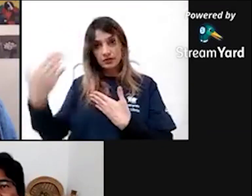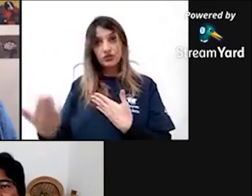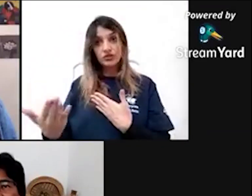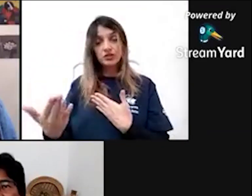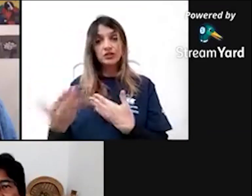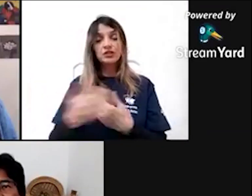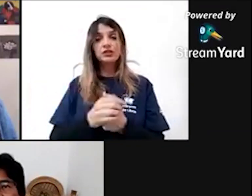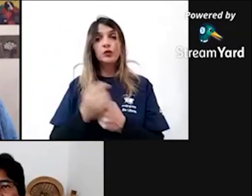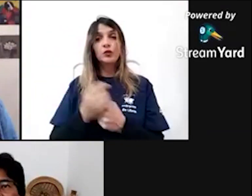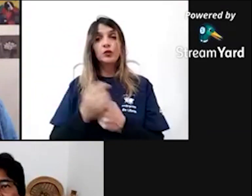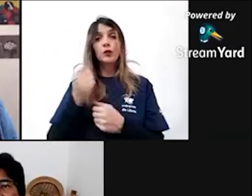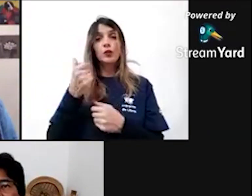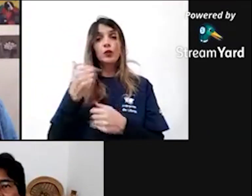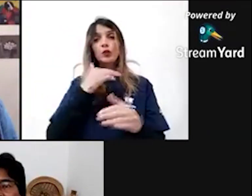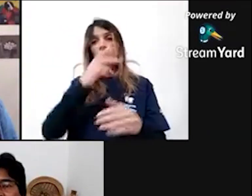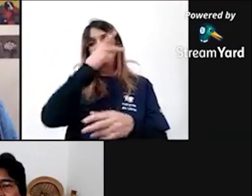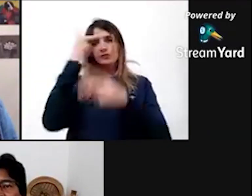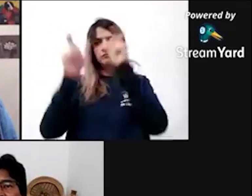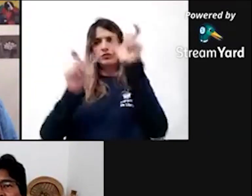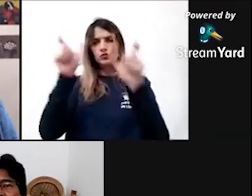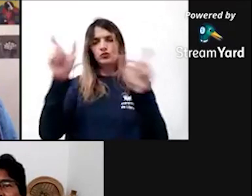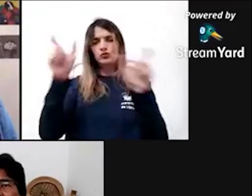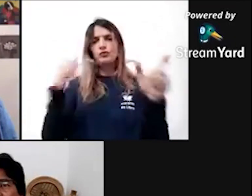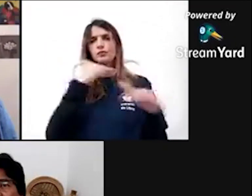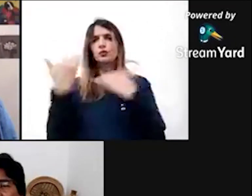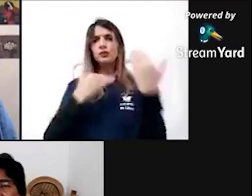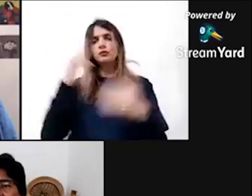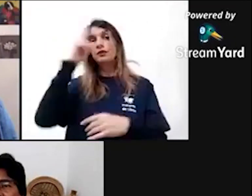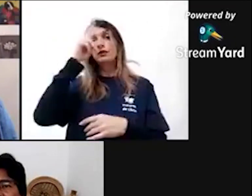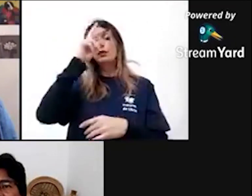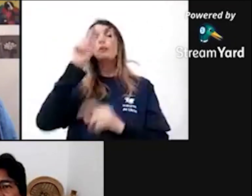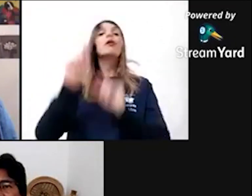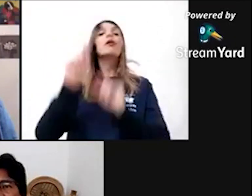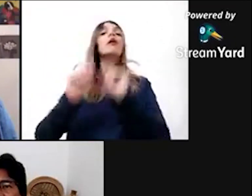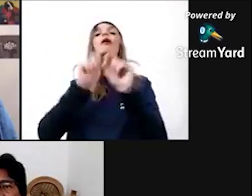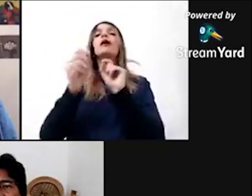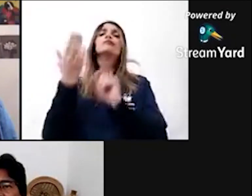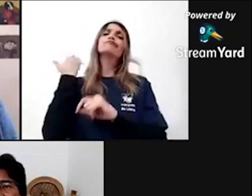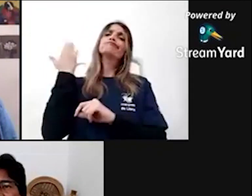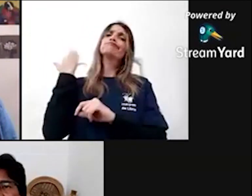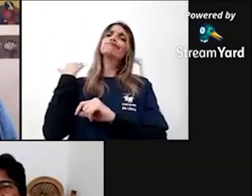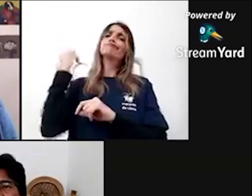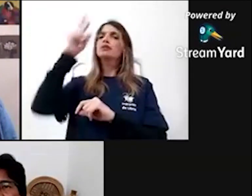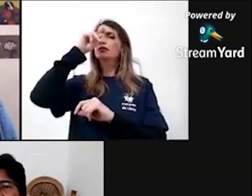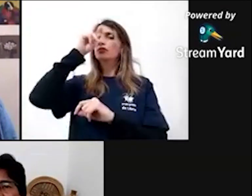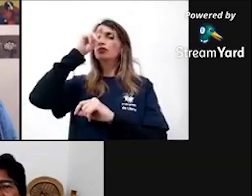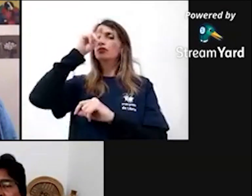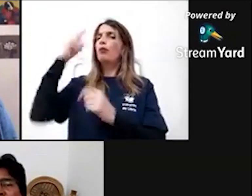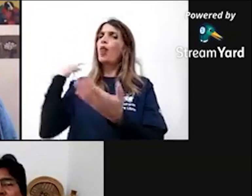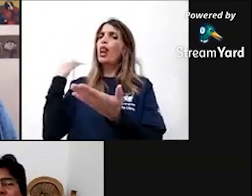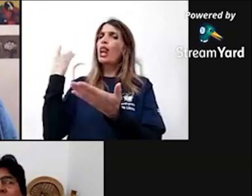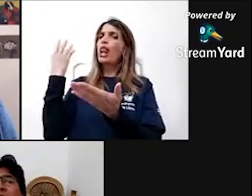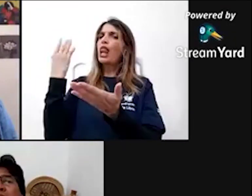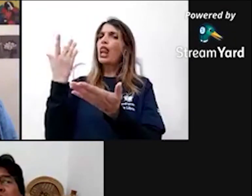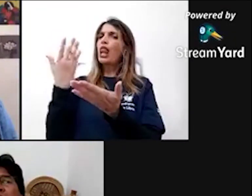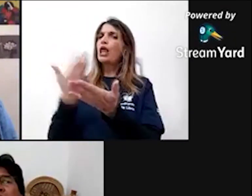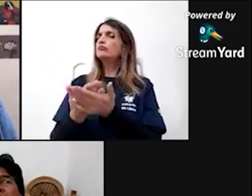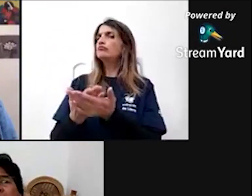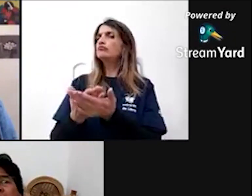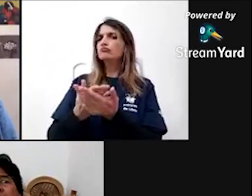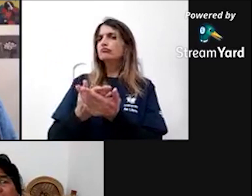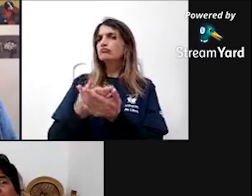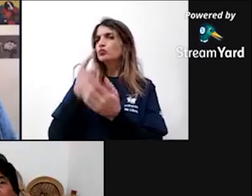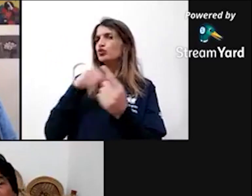Que é para nos lembrar quem nós somos, de onde nós viemos, o que que a gente faz nesse mundo, né? Lembrando